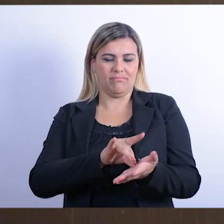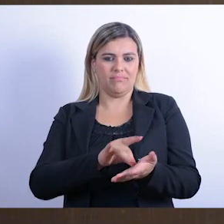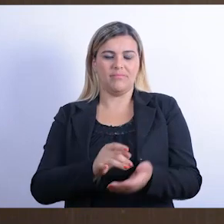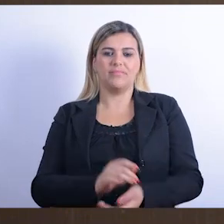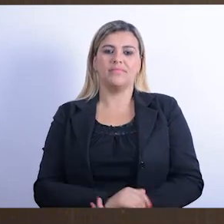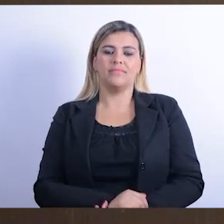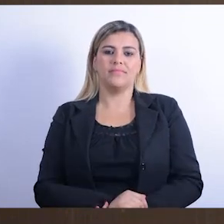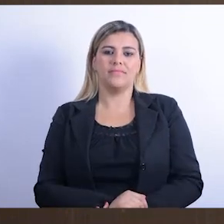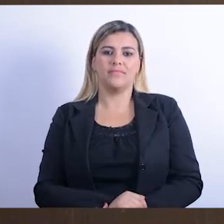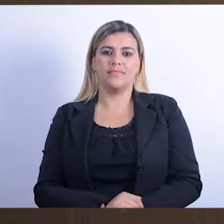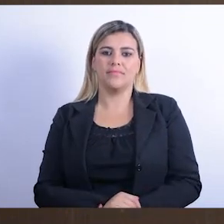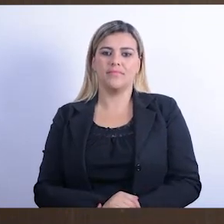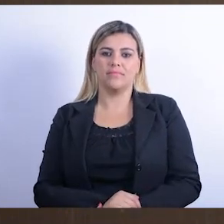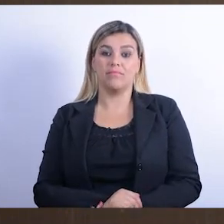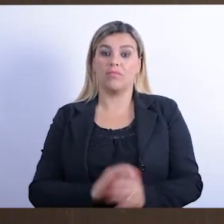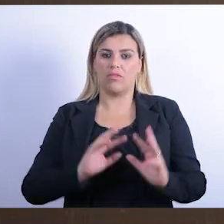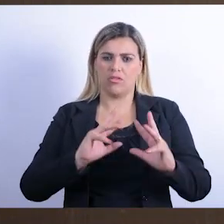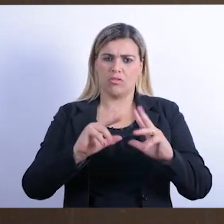da profissão?